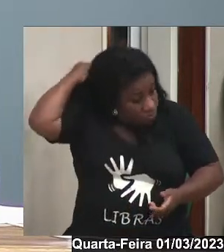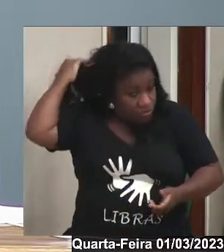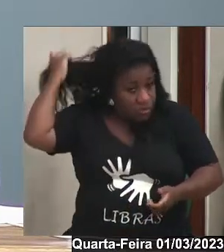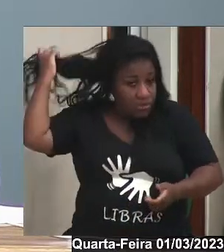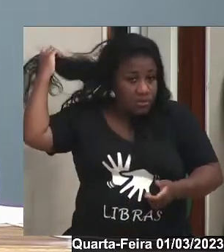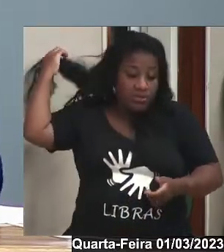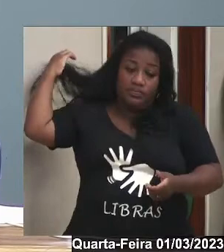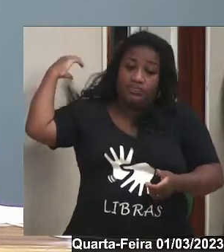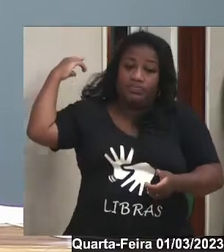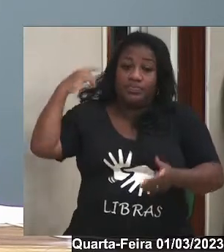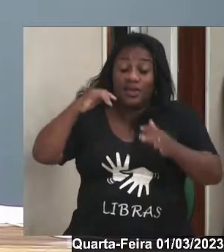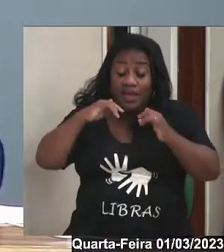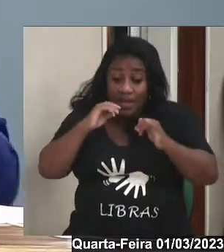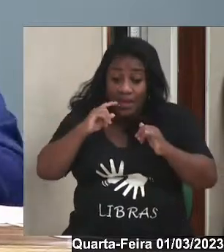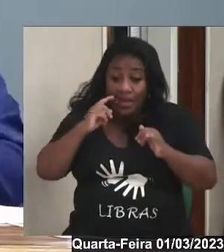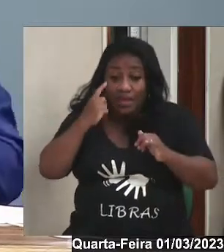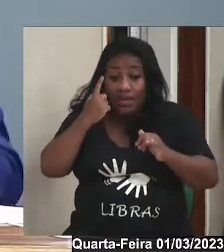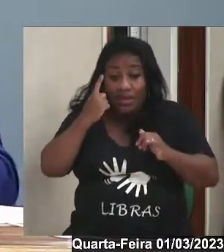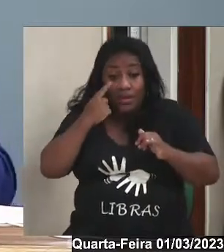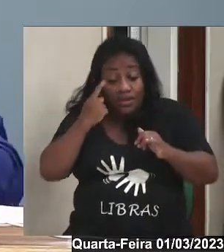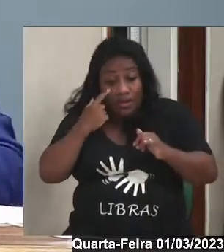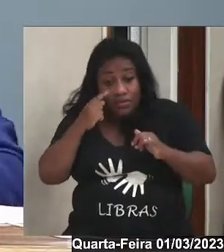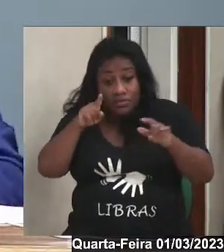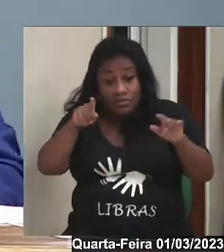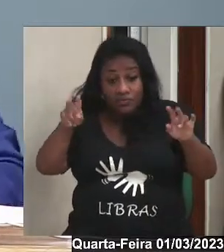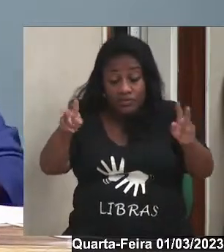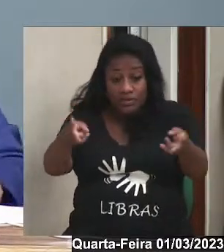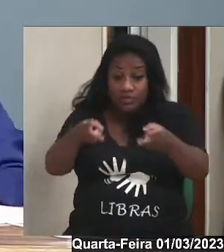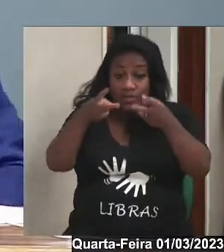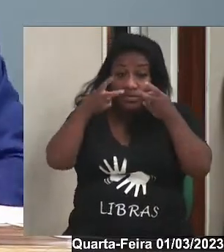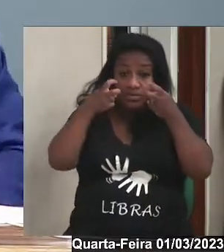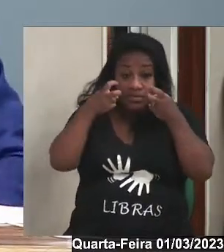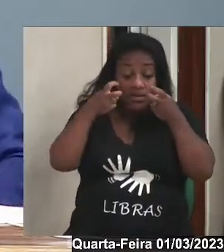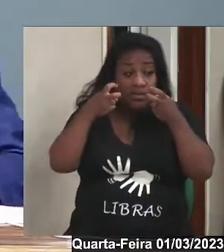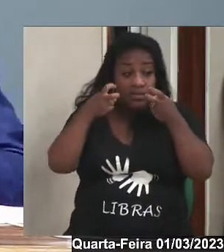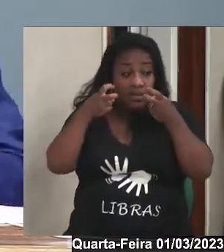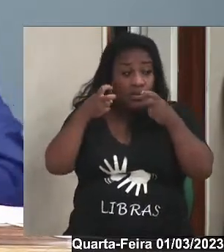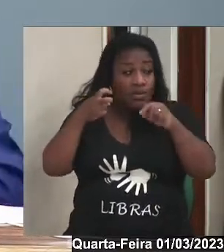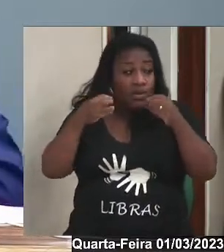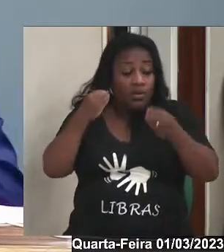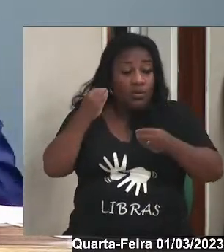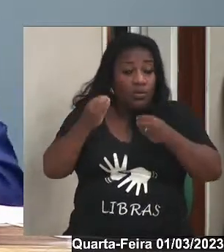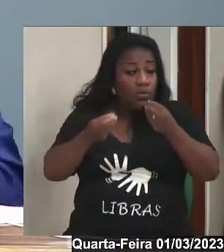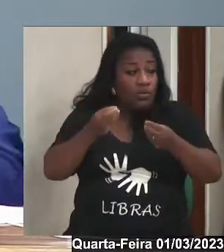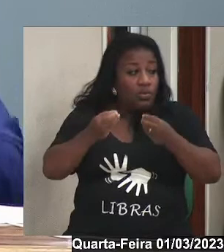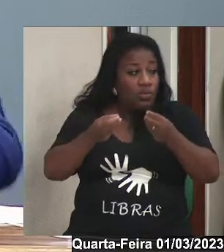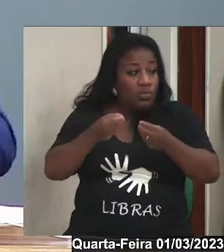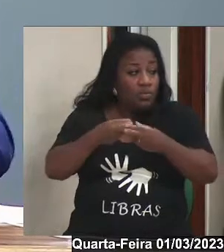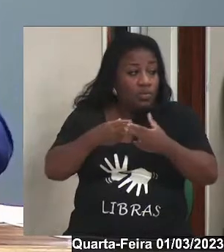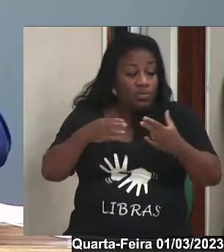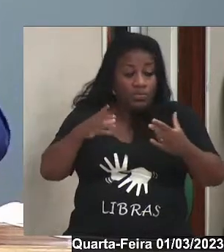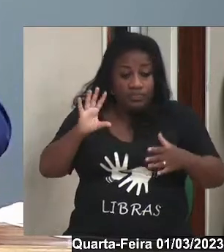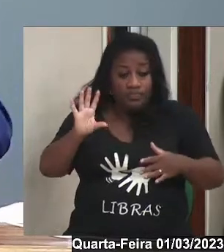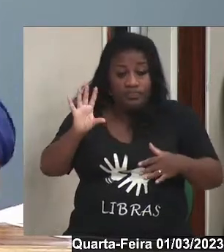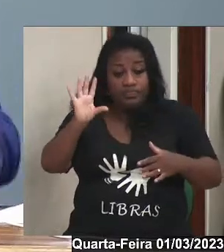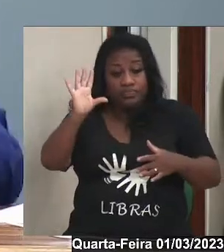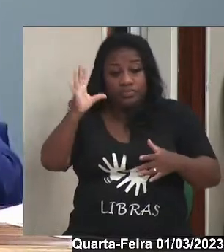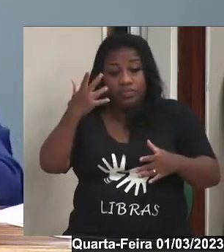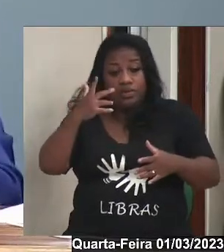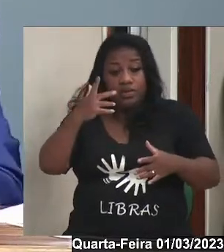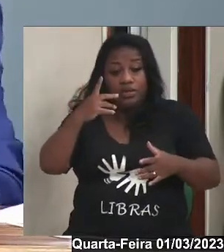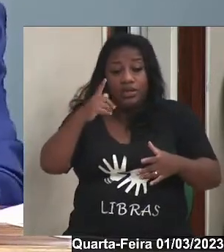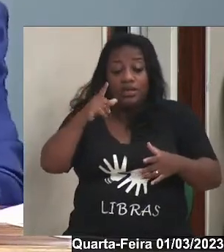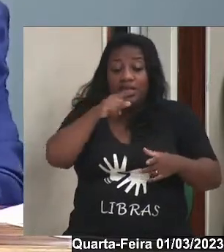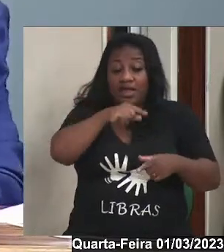vereador? Claro. É isso que eu quero que você que está assistindo perceba na oposição de Embu das Artes, o quanto ela é patética.